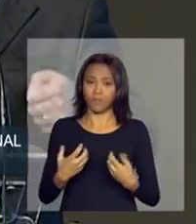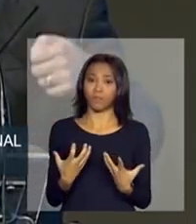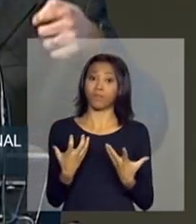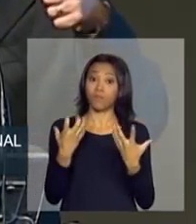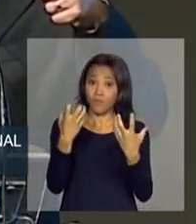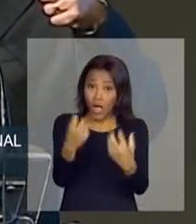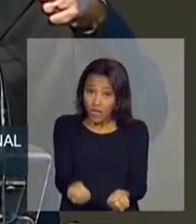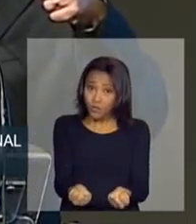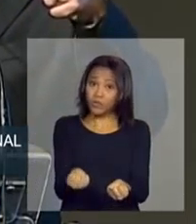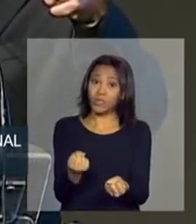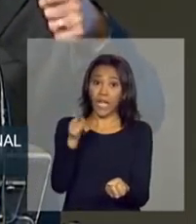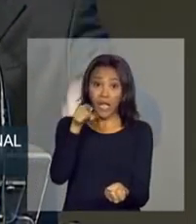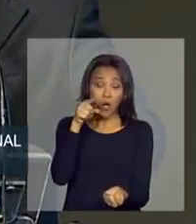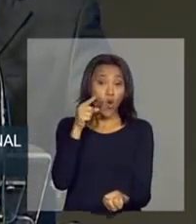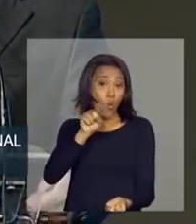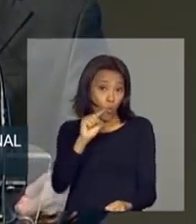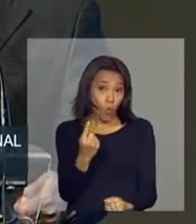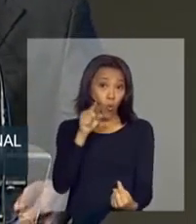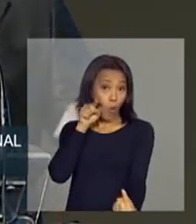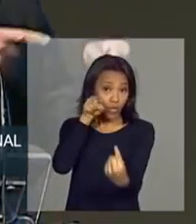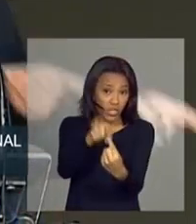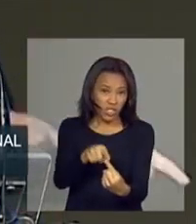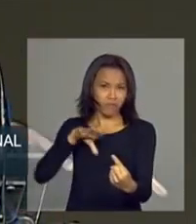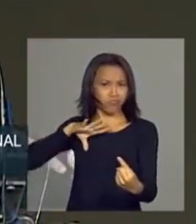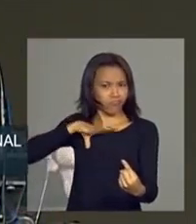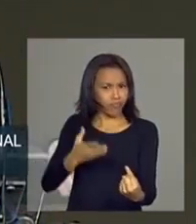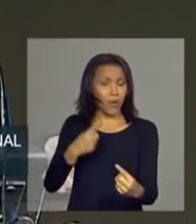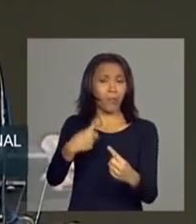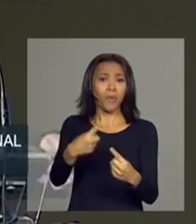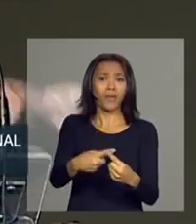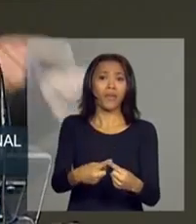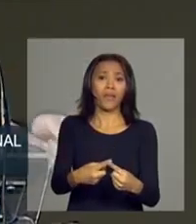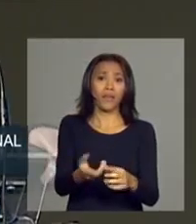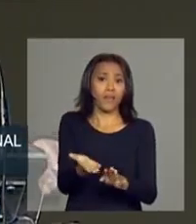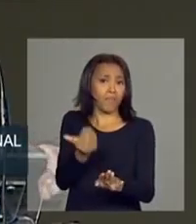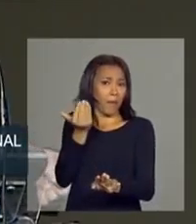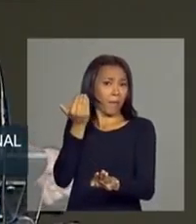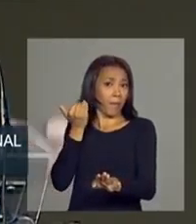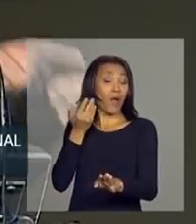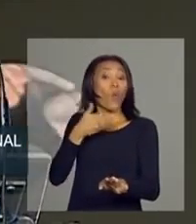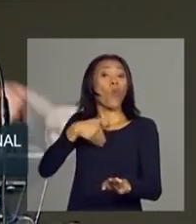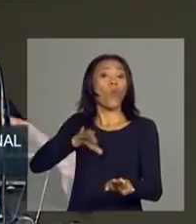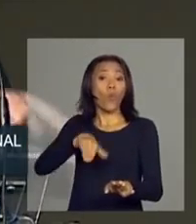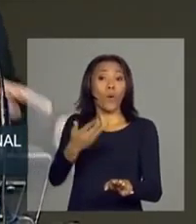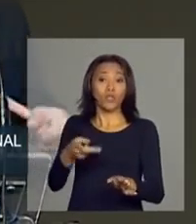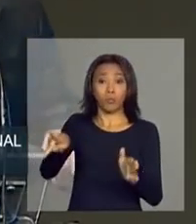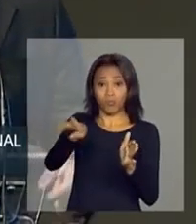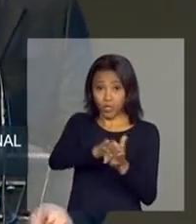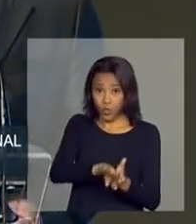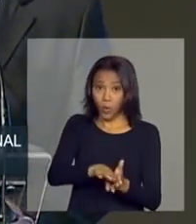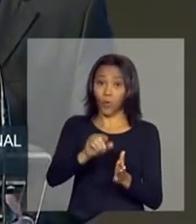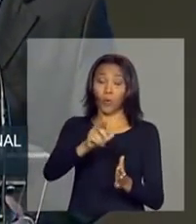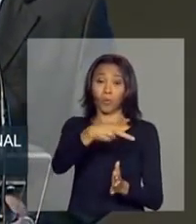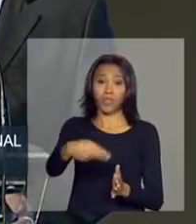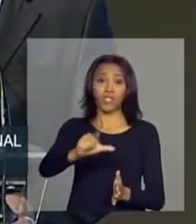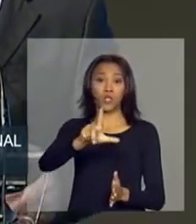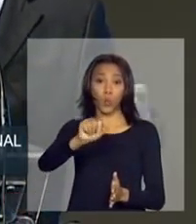possa ter renda média inferior a 75% da média nacional. É